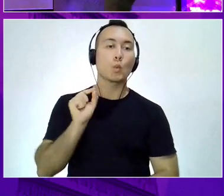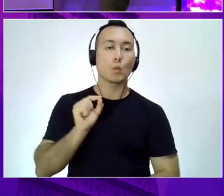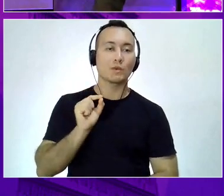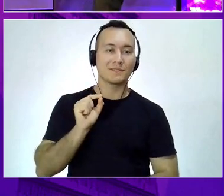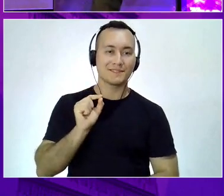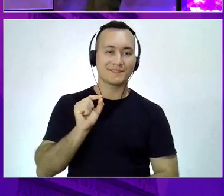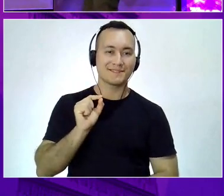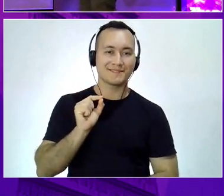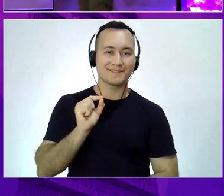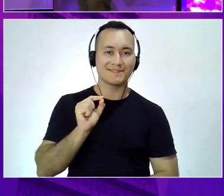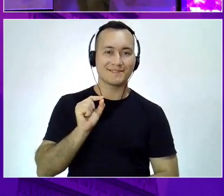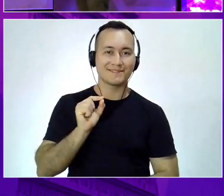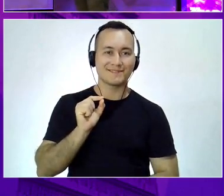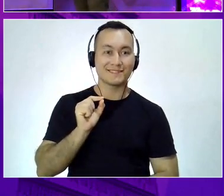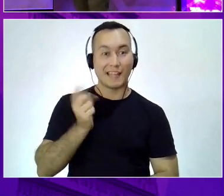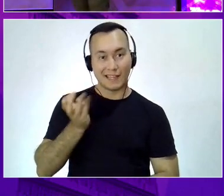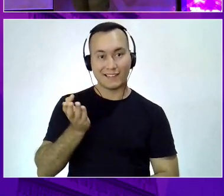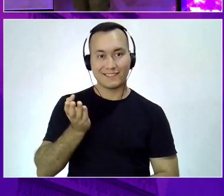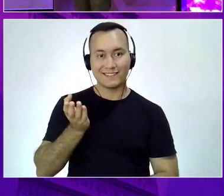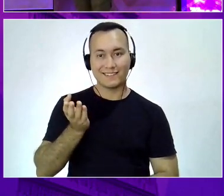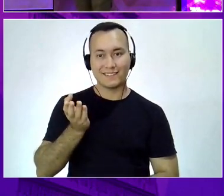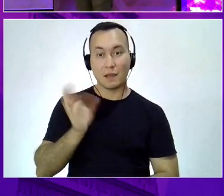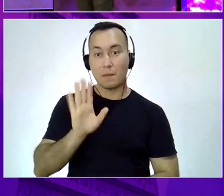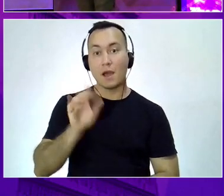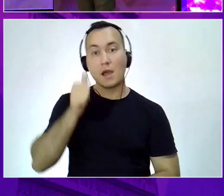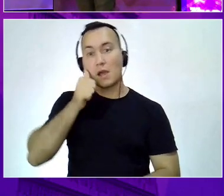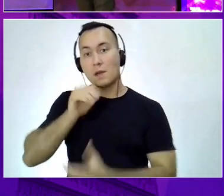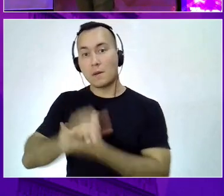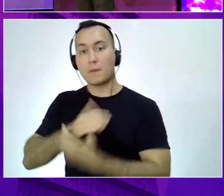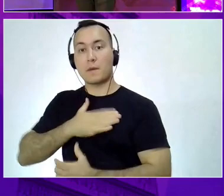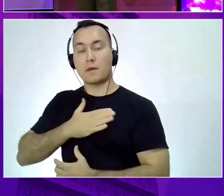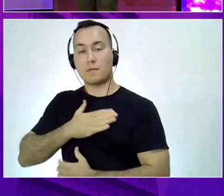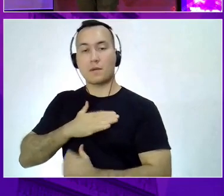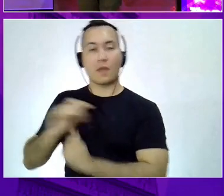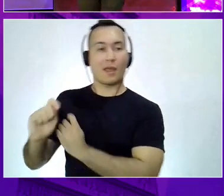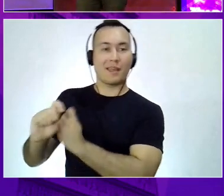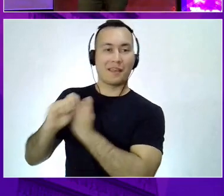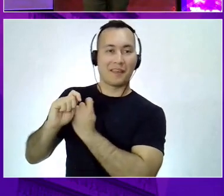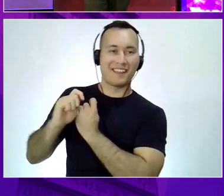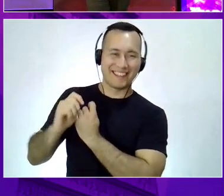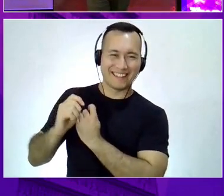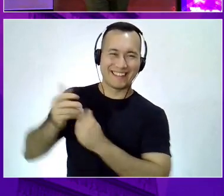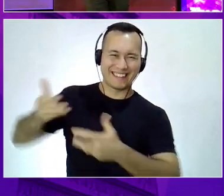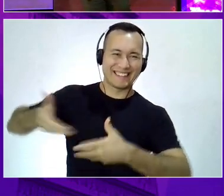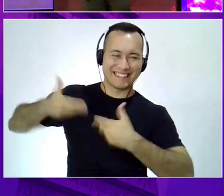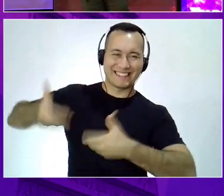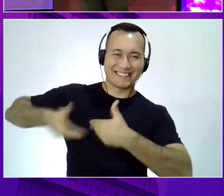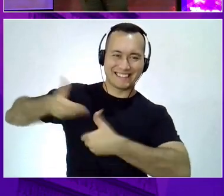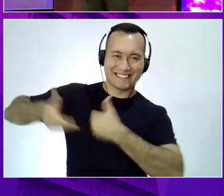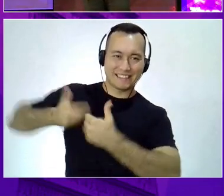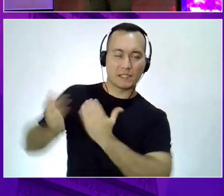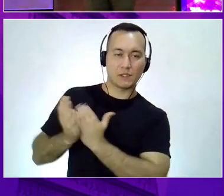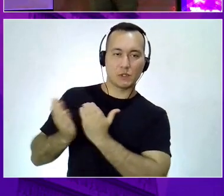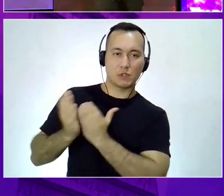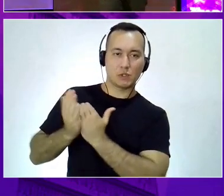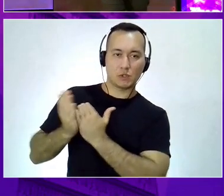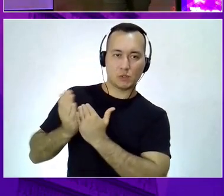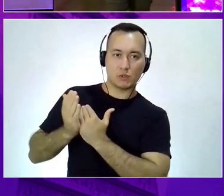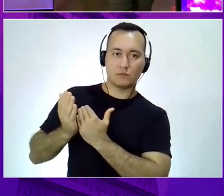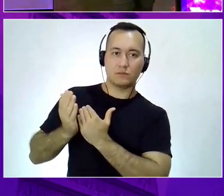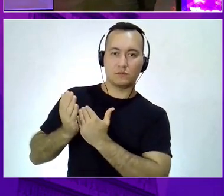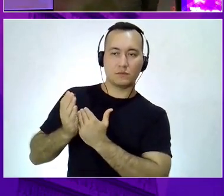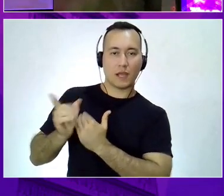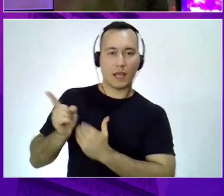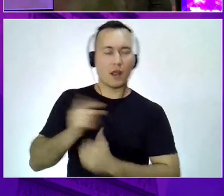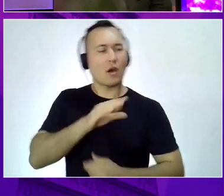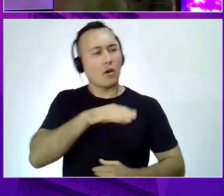mais sobre o assunto, e eu acabei entrando nesses testes de acessibilidade, certo? Então, deixa eu falar um pouquinho de acessibilidade no Brasil, vou